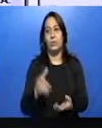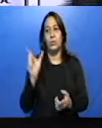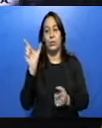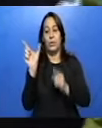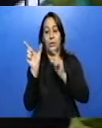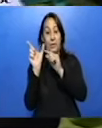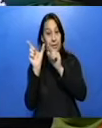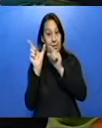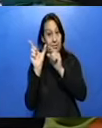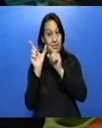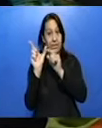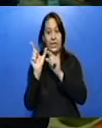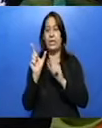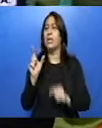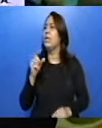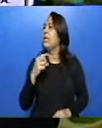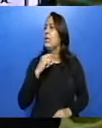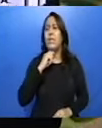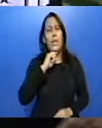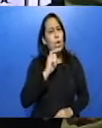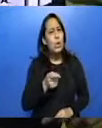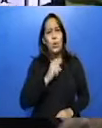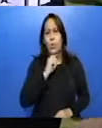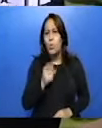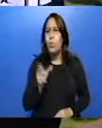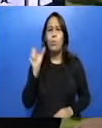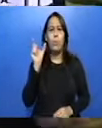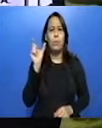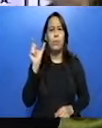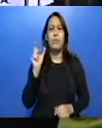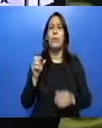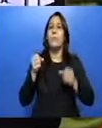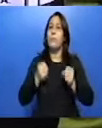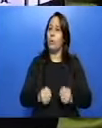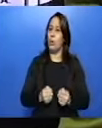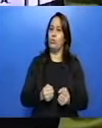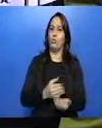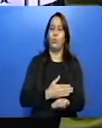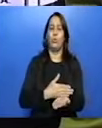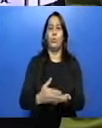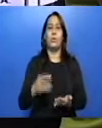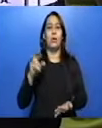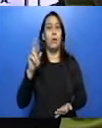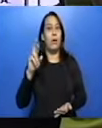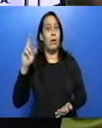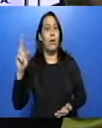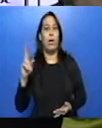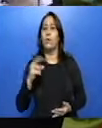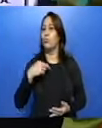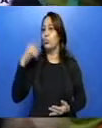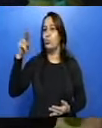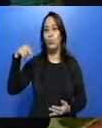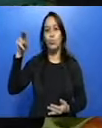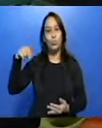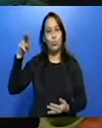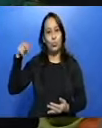roda. Nenhuma palavra inicia com RR. Isso não pode errar mais no segundo ano,